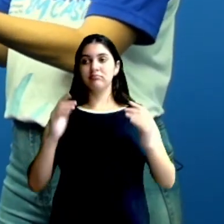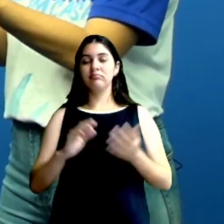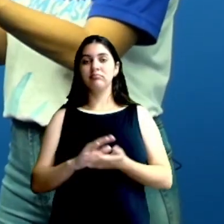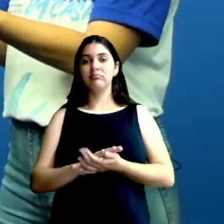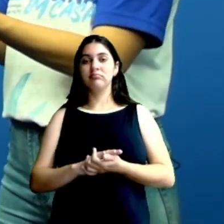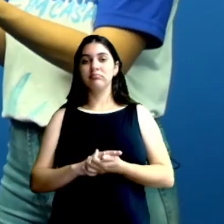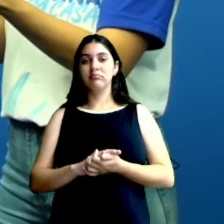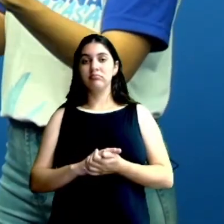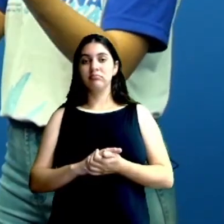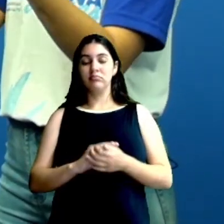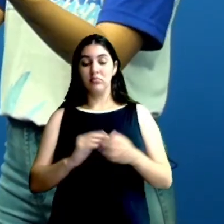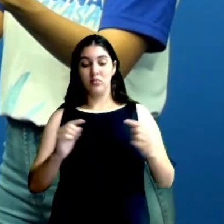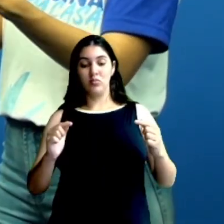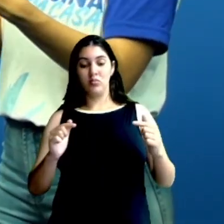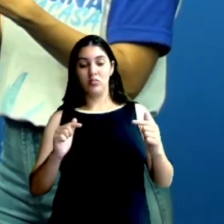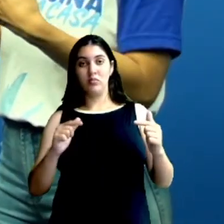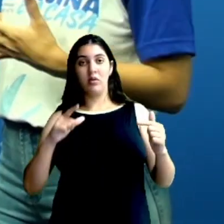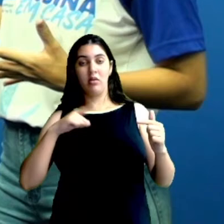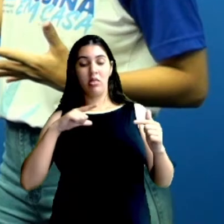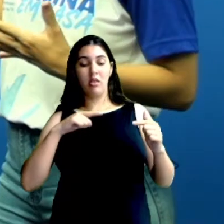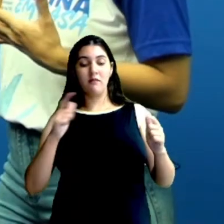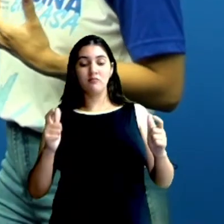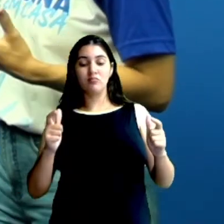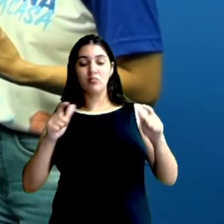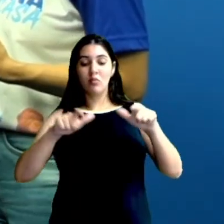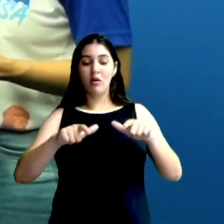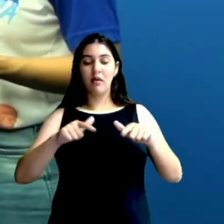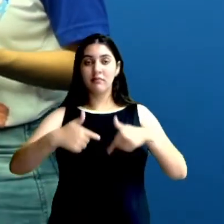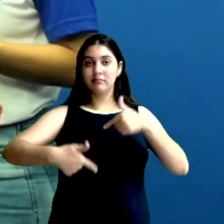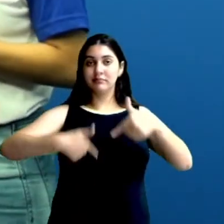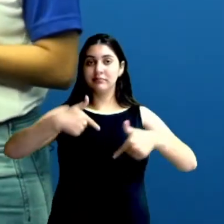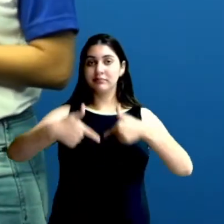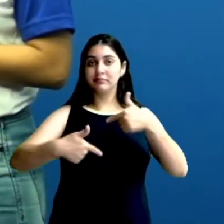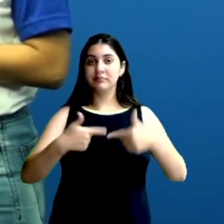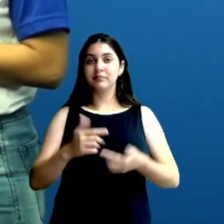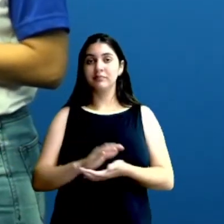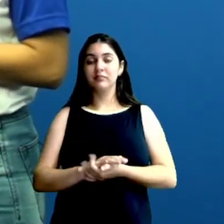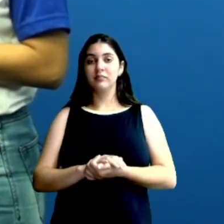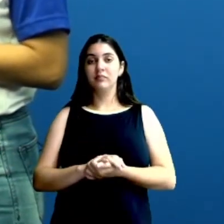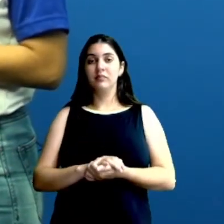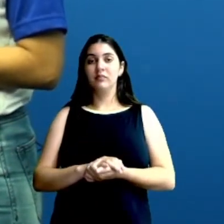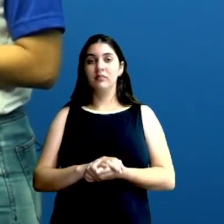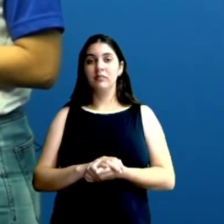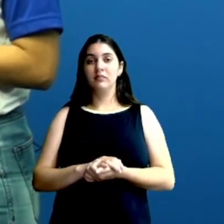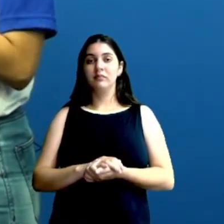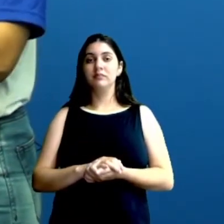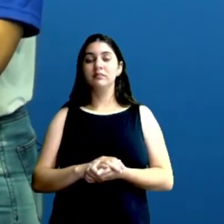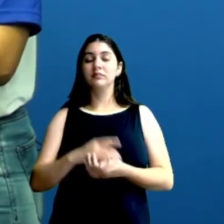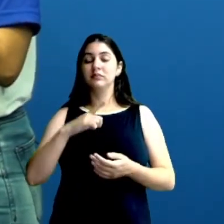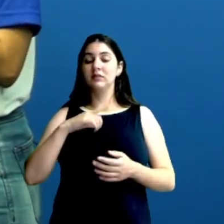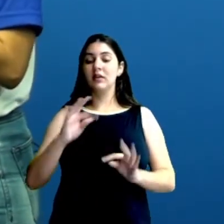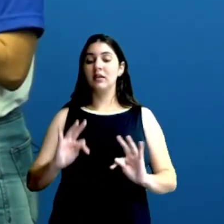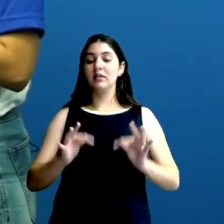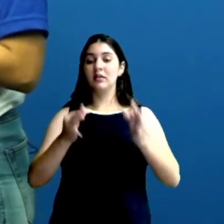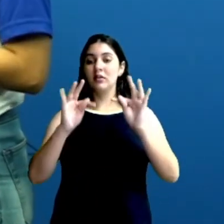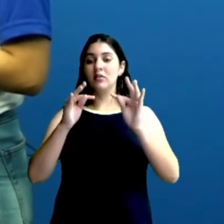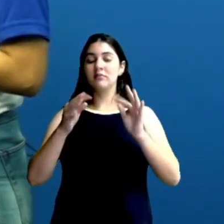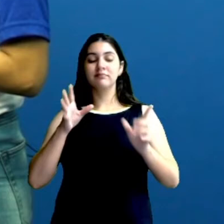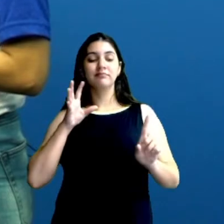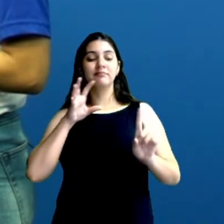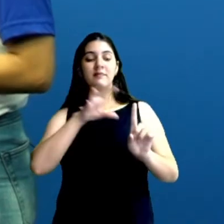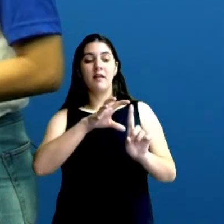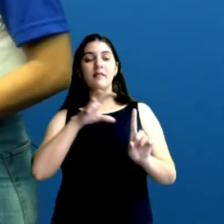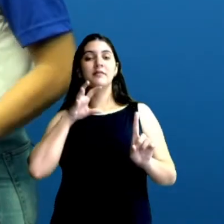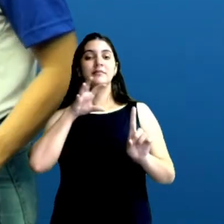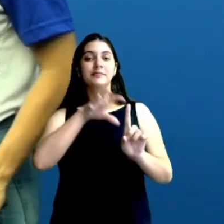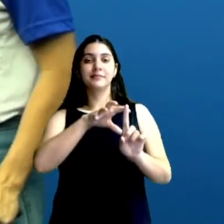no plano material, no plano trabalhista, a tecnologia ela vai